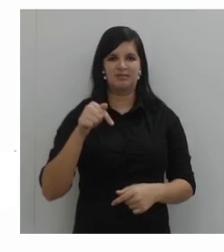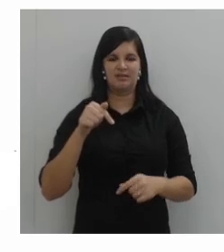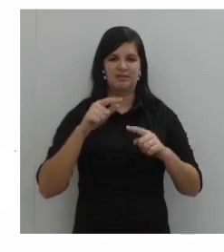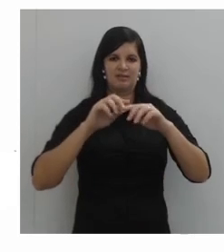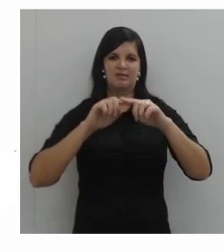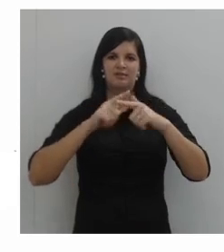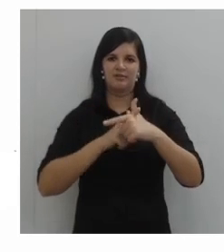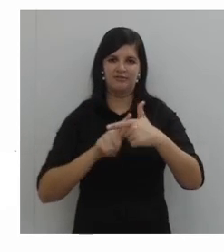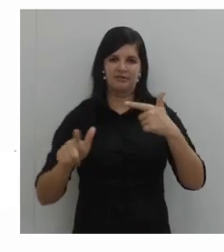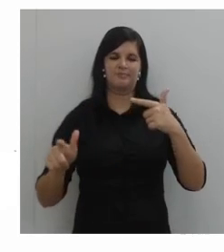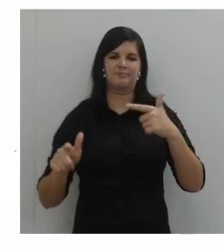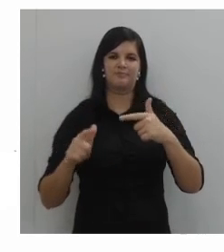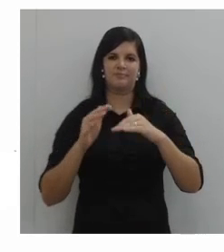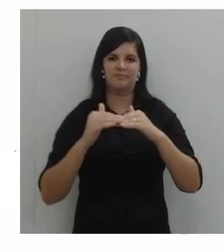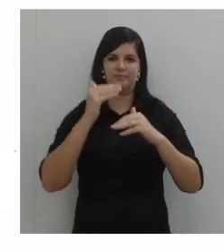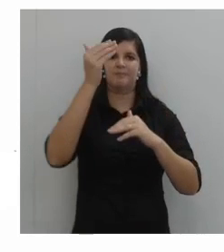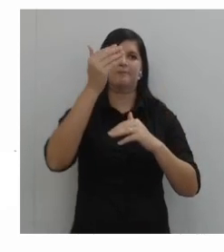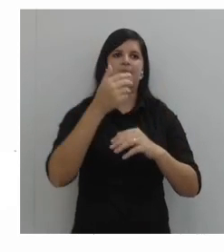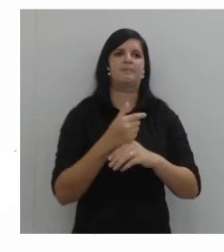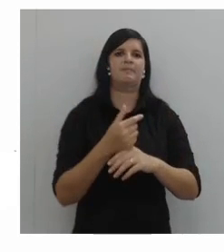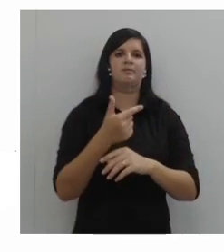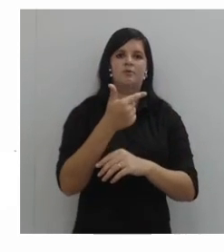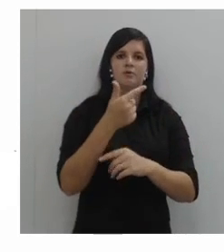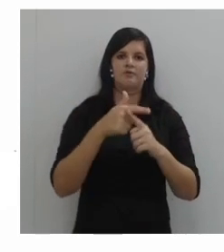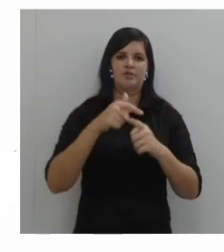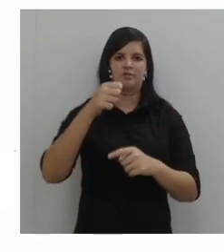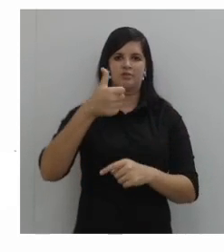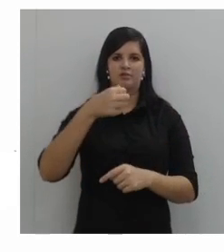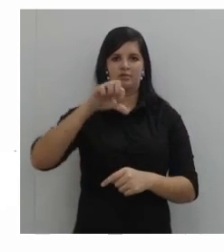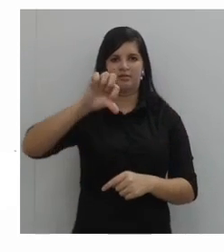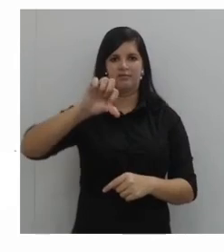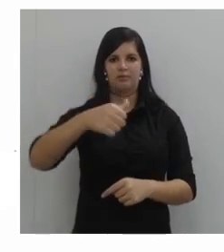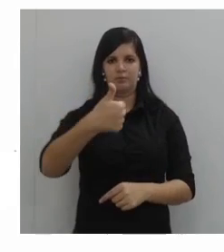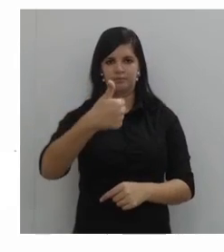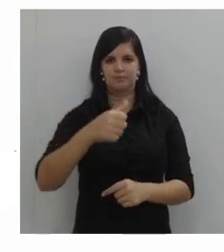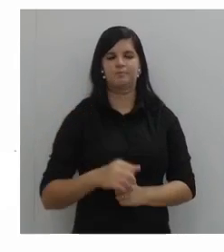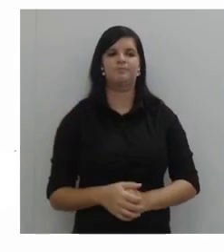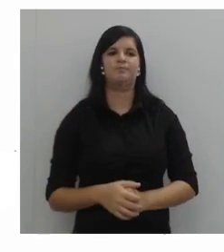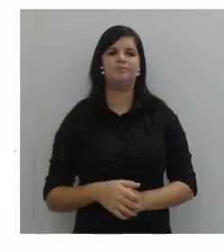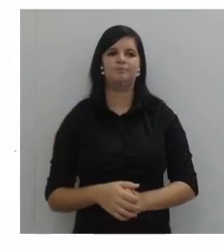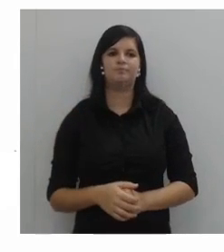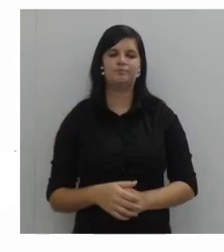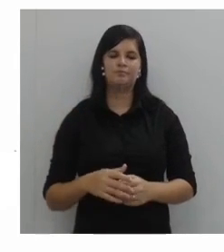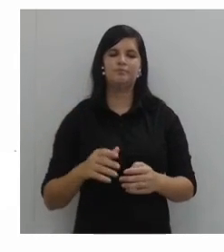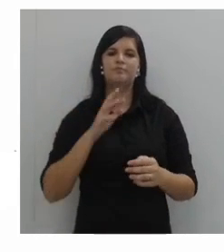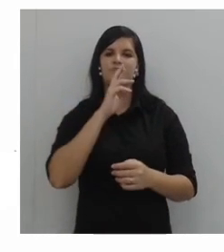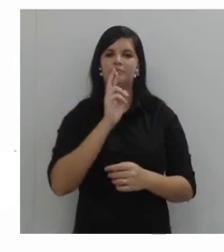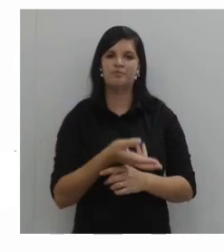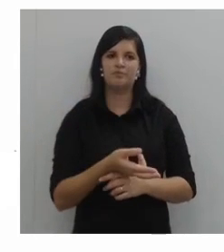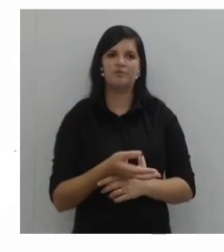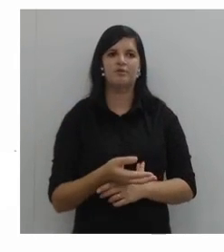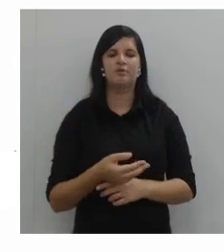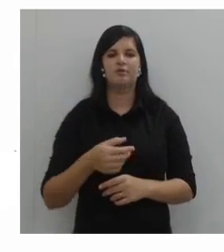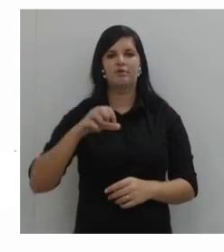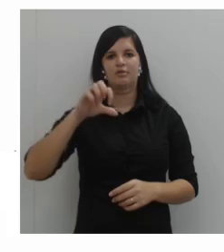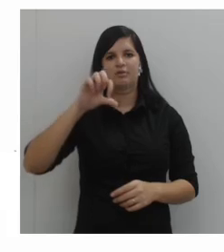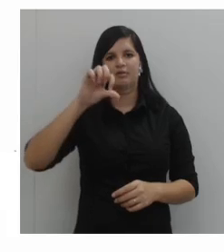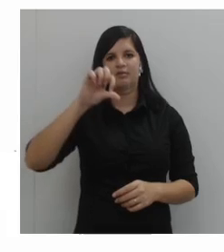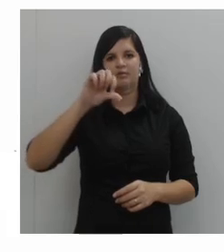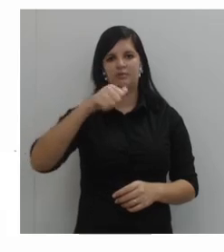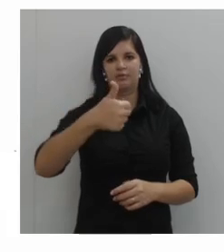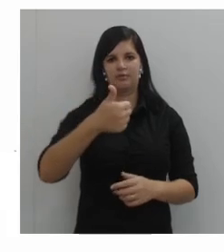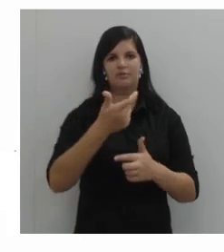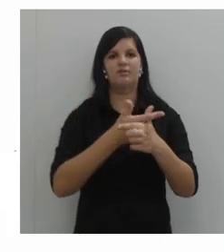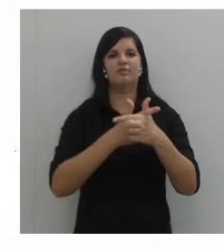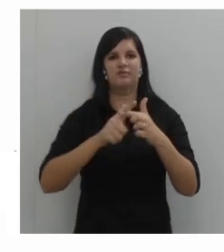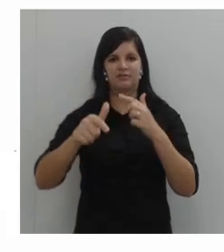aqui dividindo. E nós temos aqui 2 vezes 91. Aí você pode pegar o 91 e